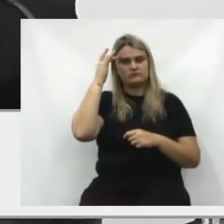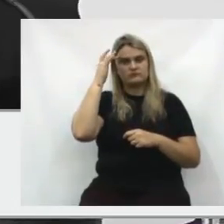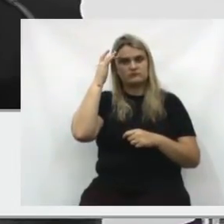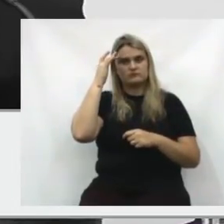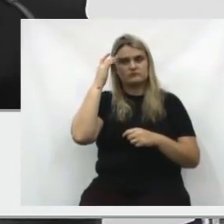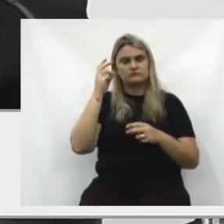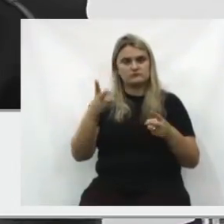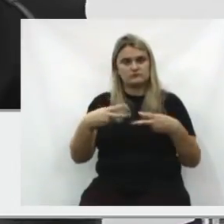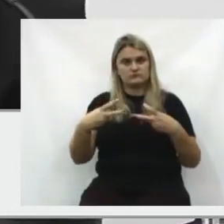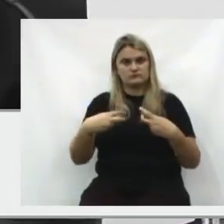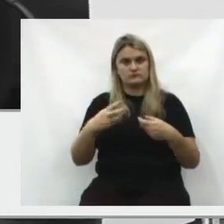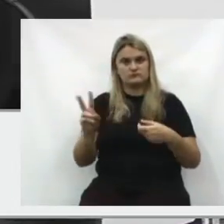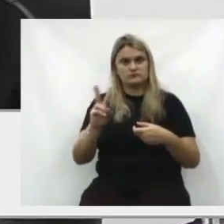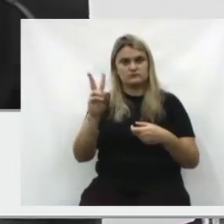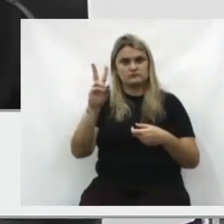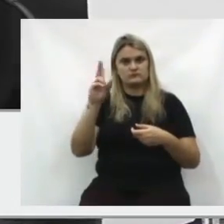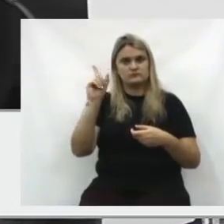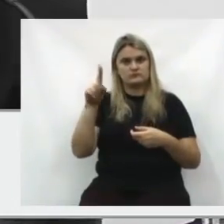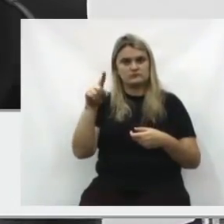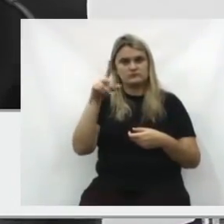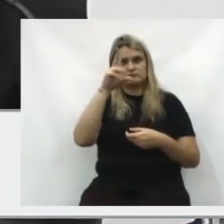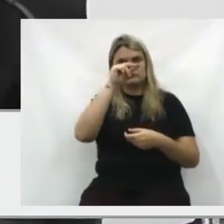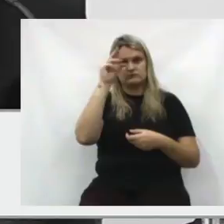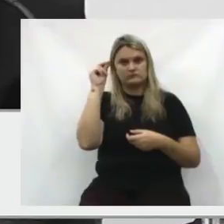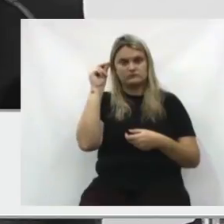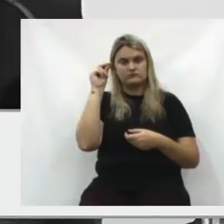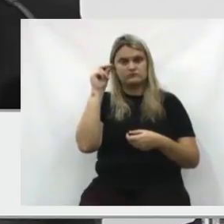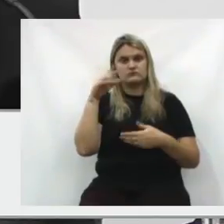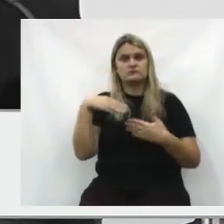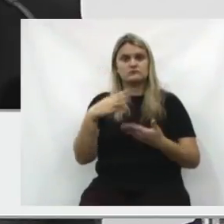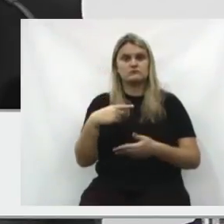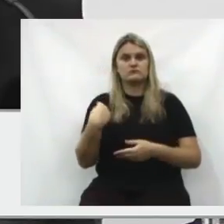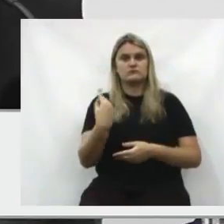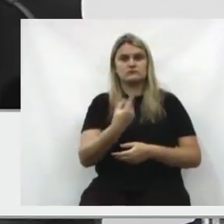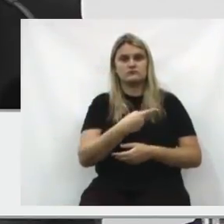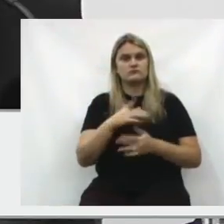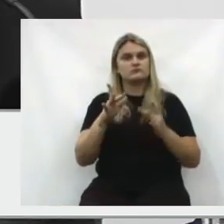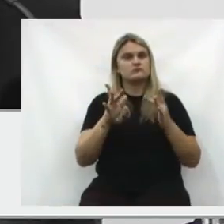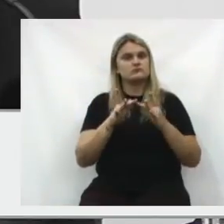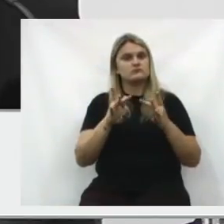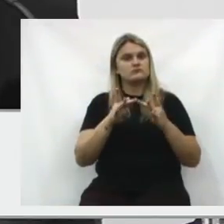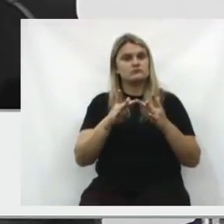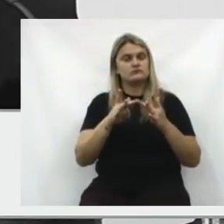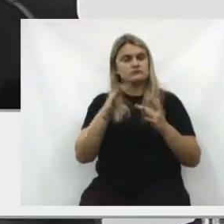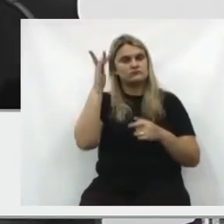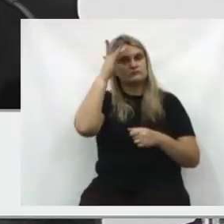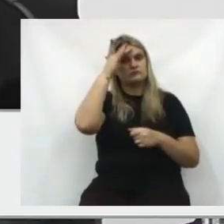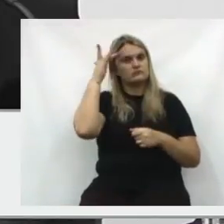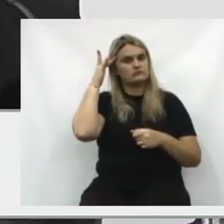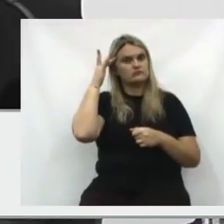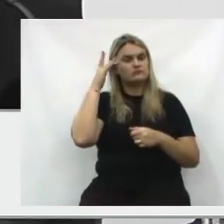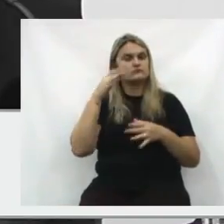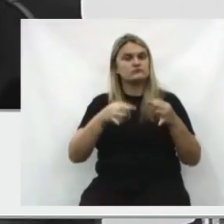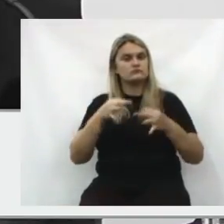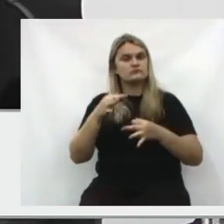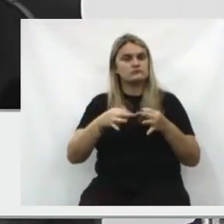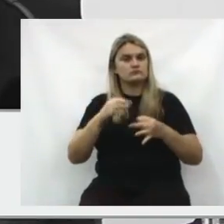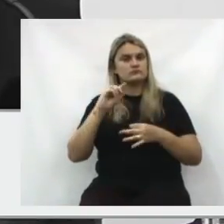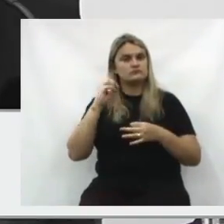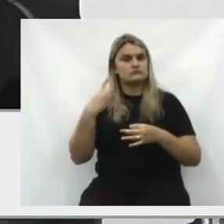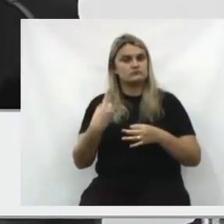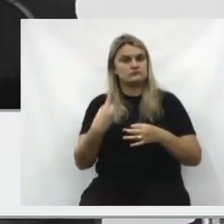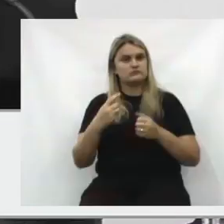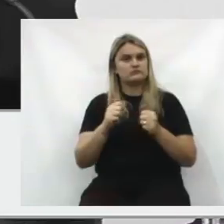recebeu o valor dessas inscrições foram o Executivo. Então, nós, através da